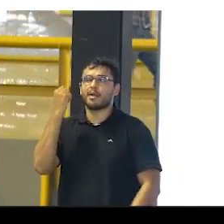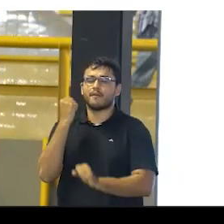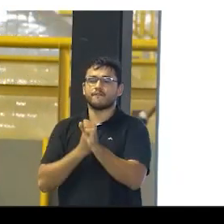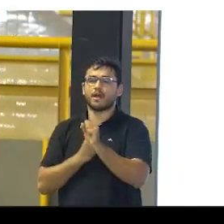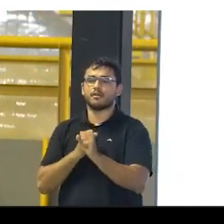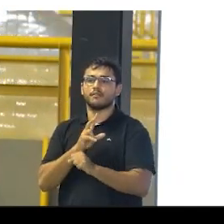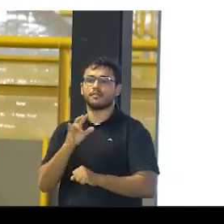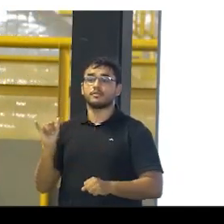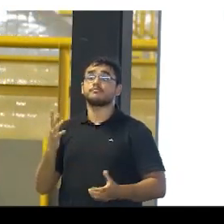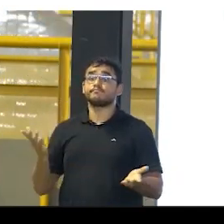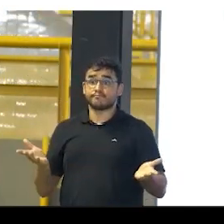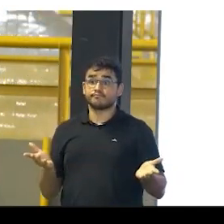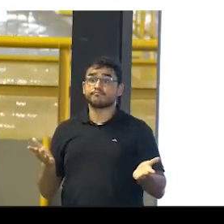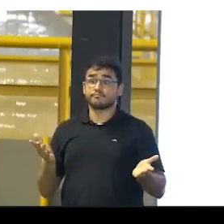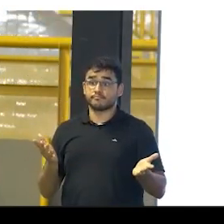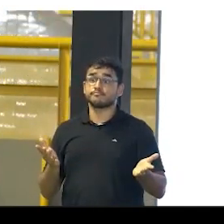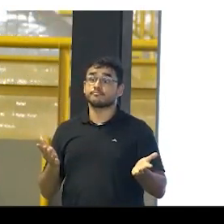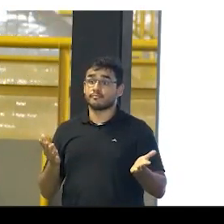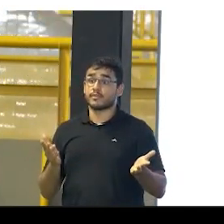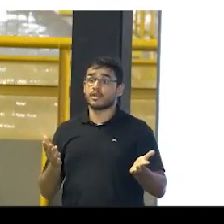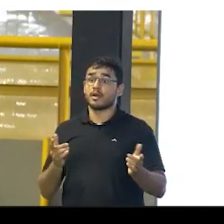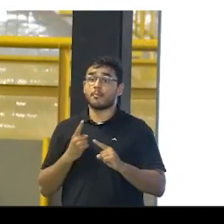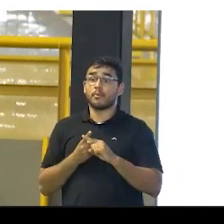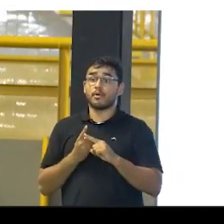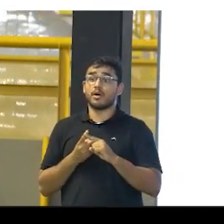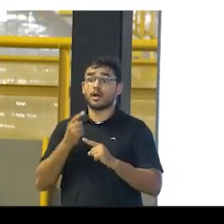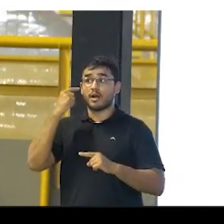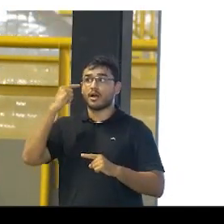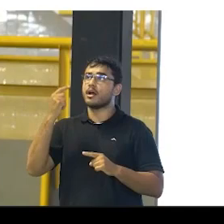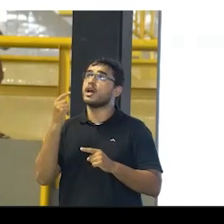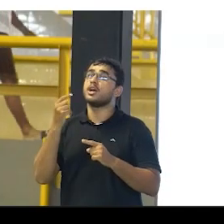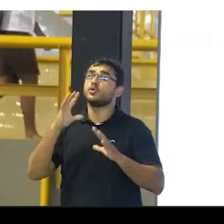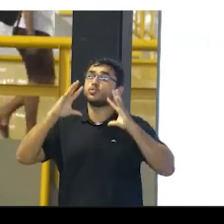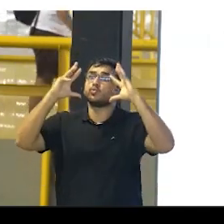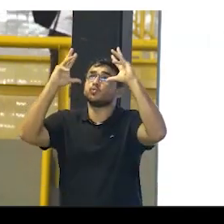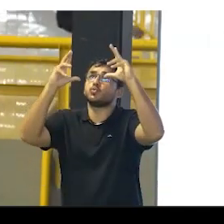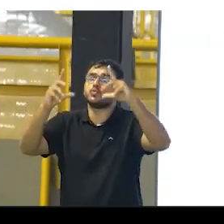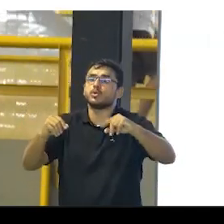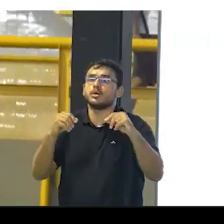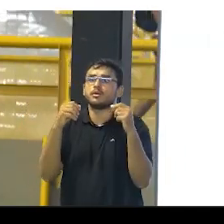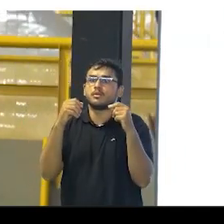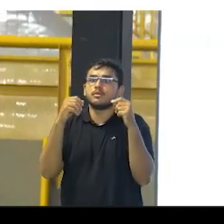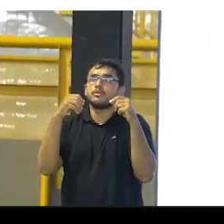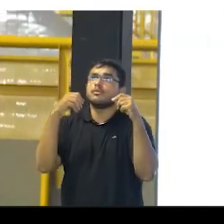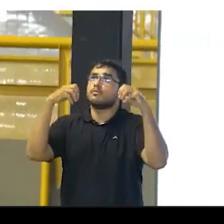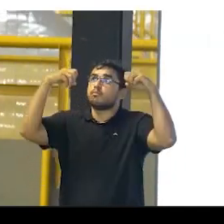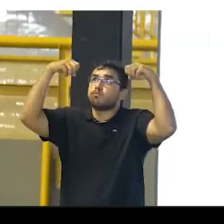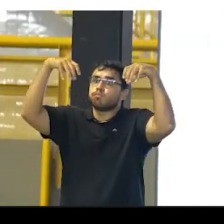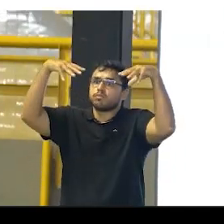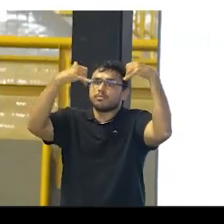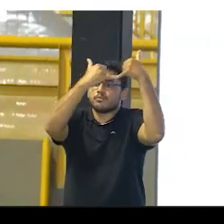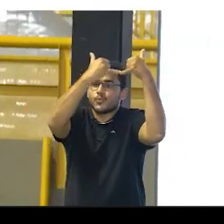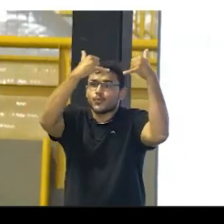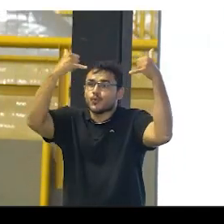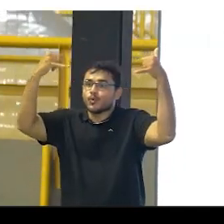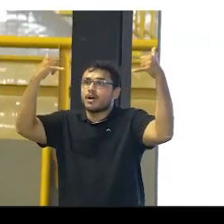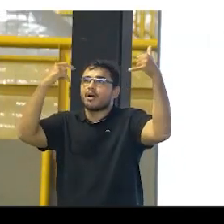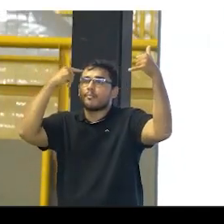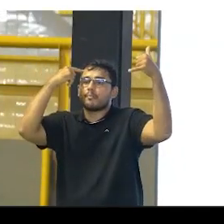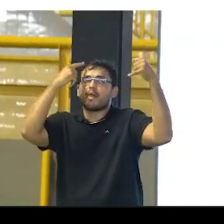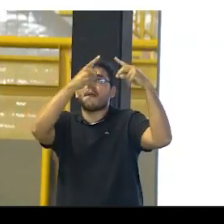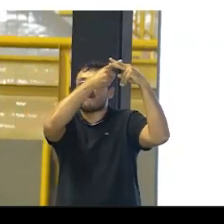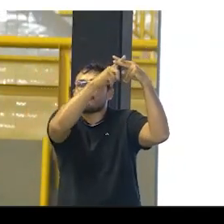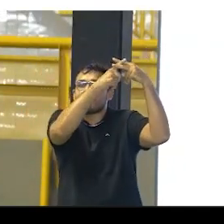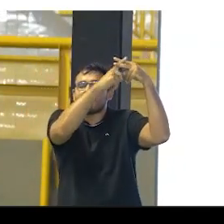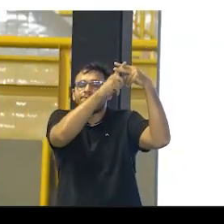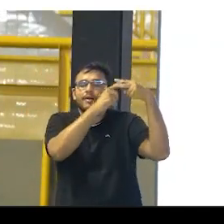cara chega para desligar, o cara já está com o alicate aqui preparado para subir no poste, que é rápido. E aí o que é que acontece? Nós que